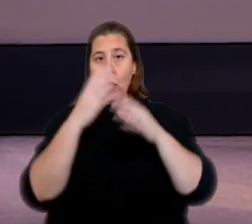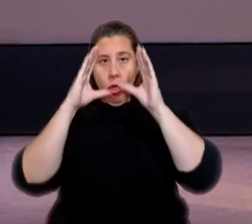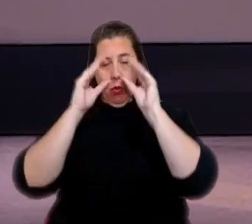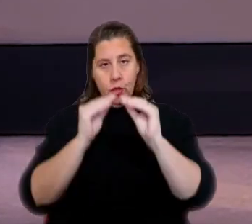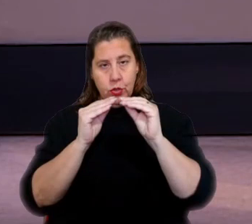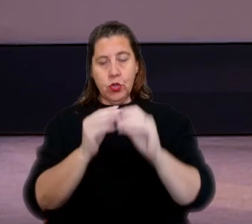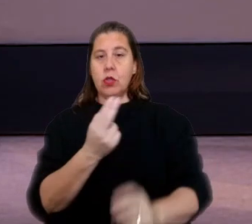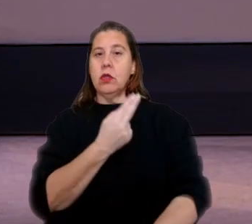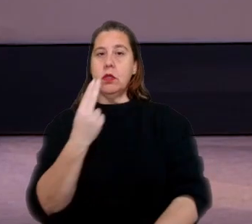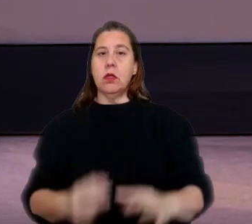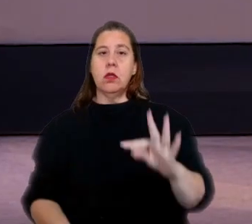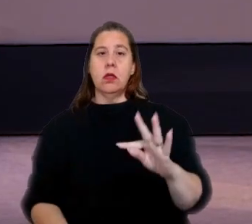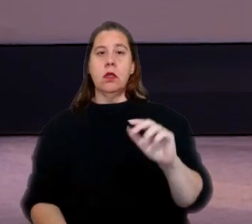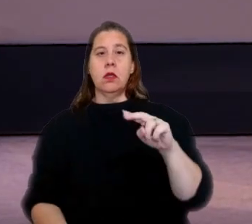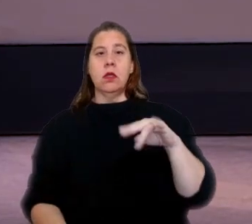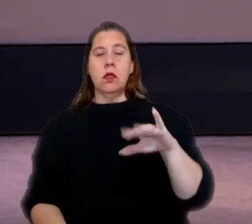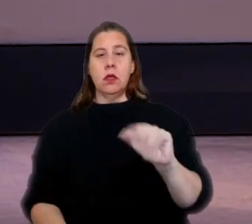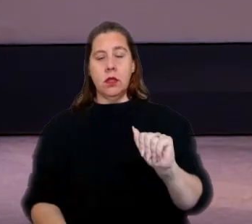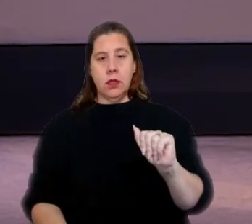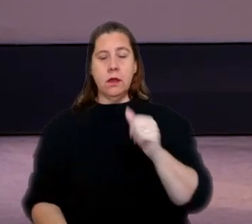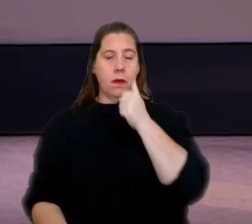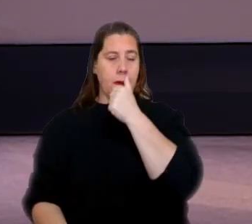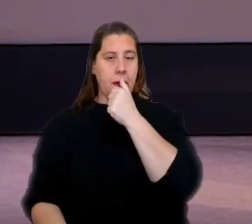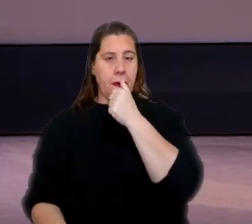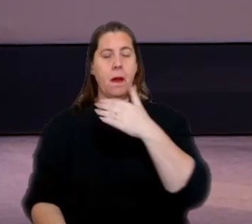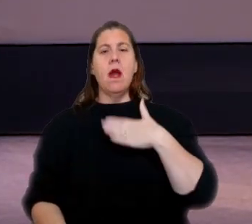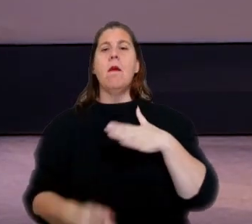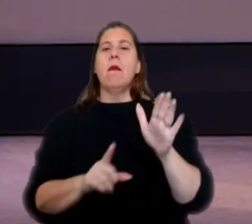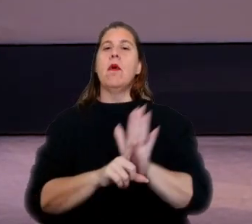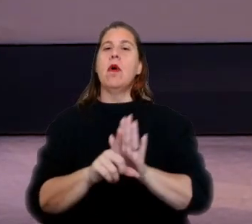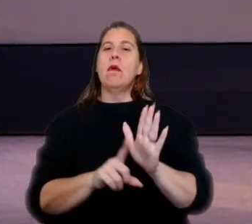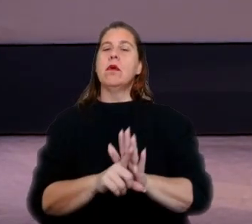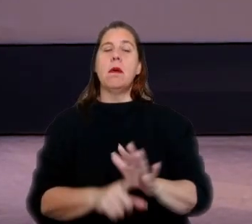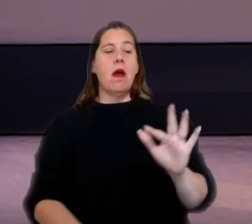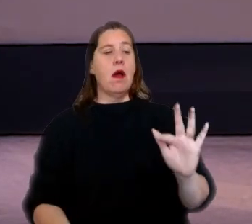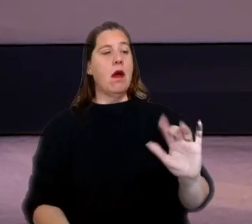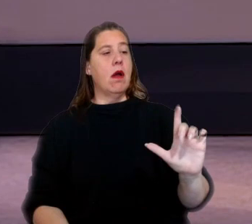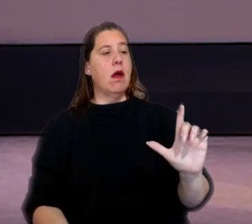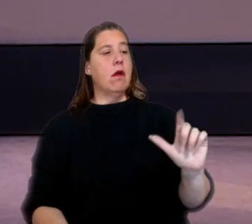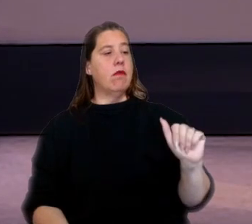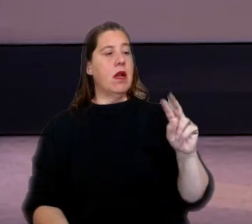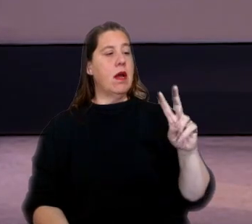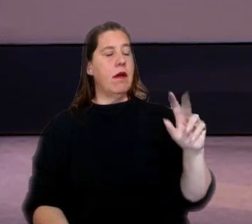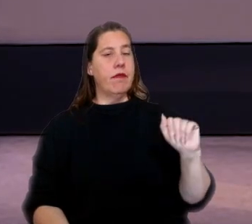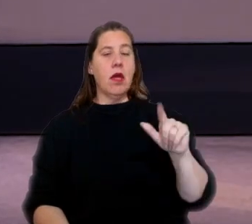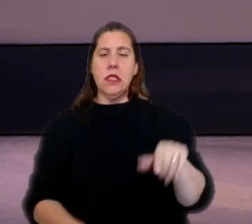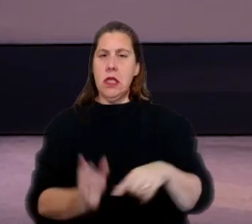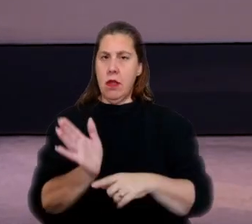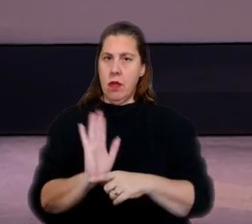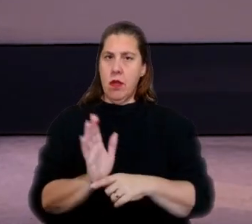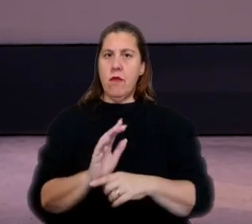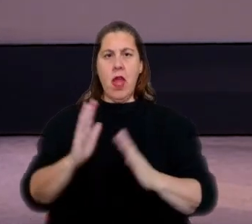Obrigada. Boa noite, meu nome é Tânia Schrem e a minha pergunta é para Flávia.